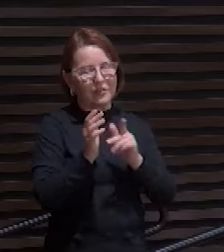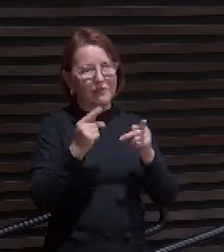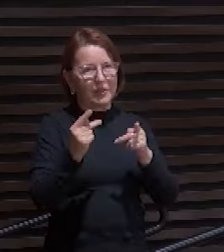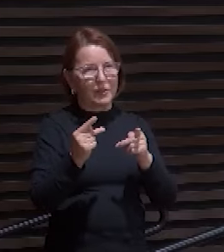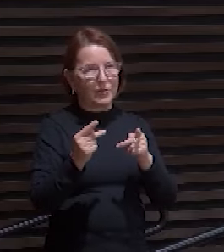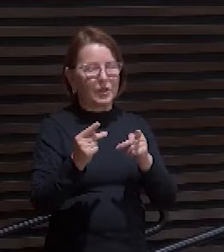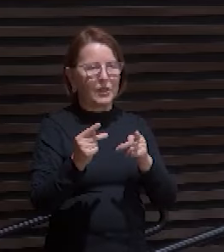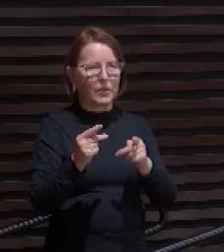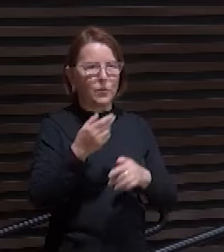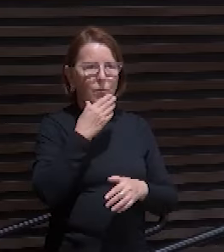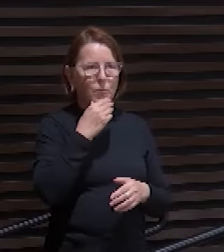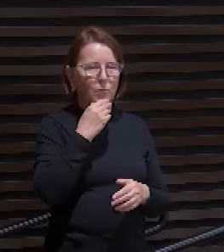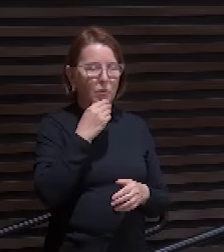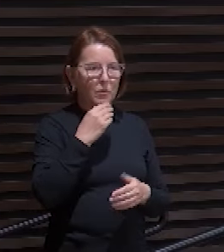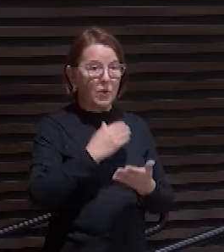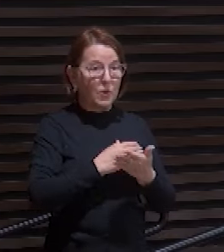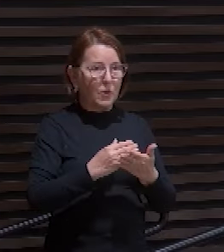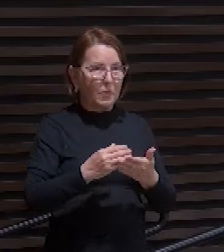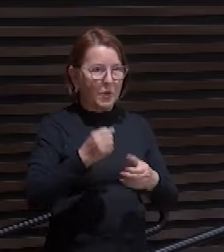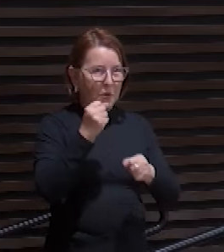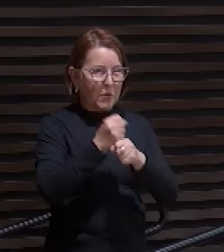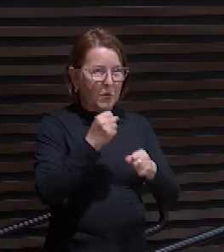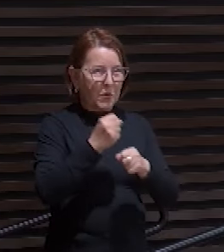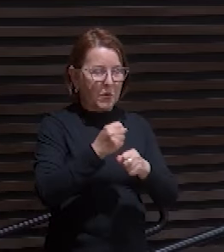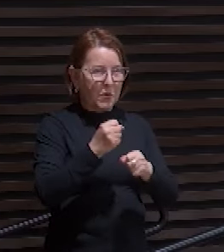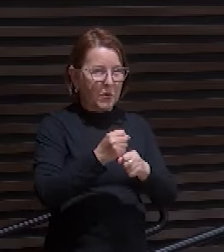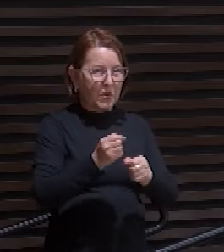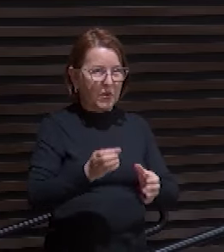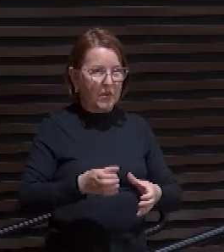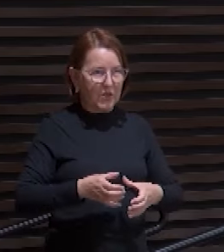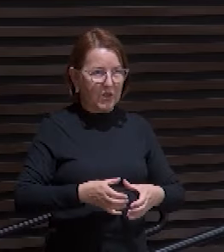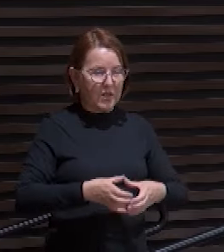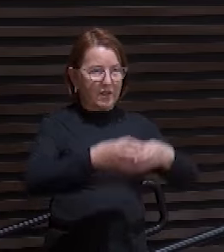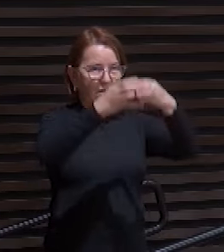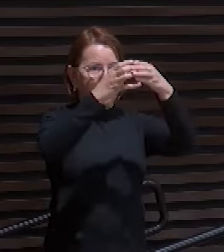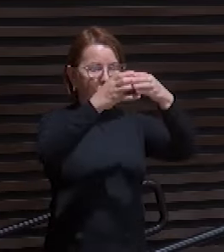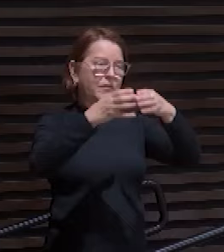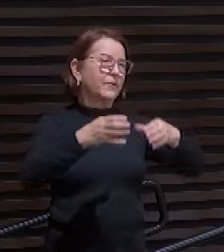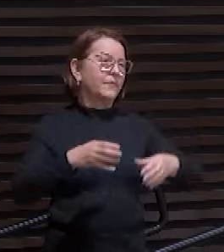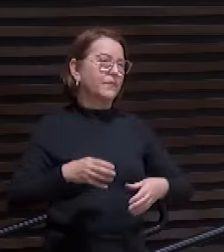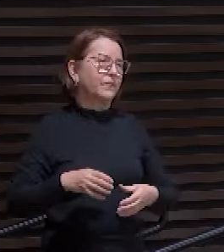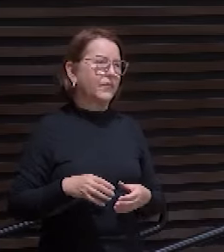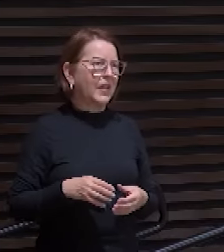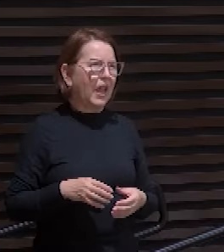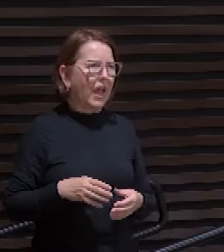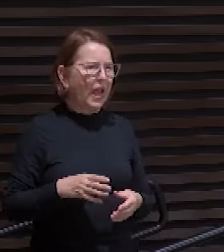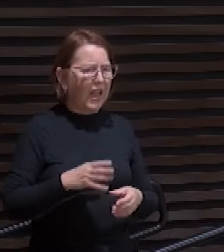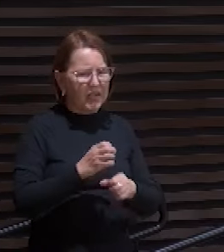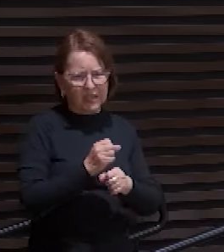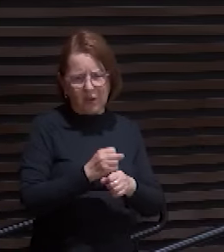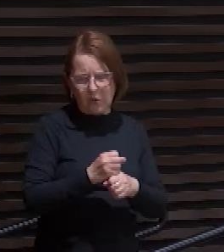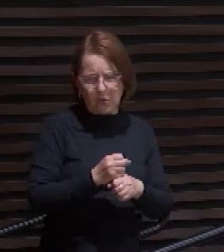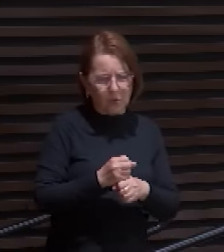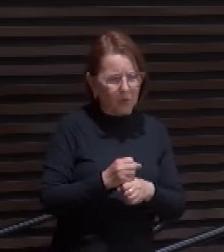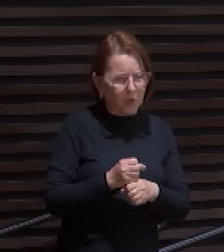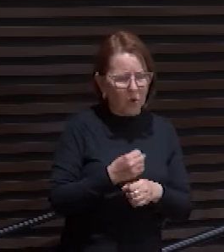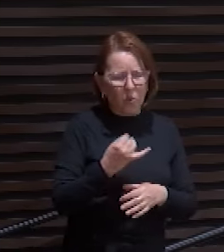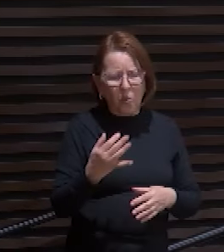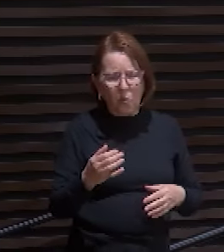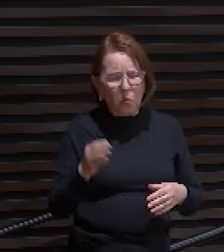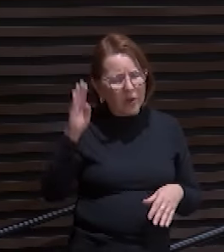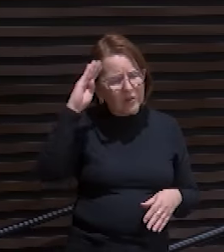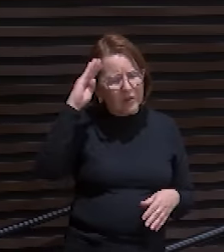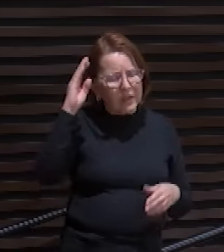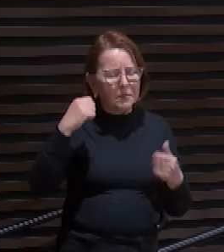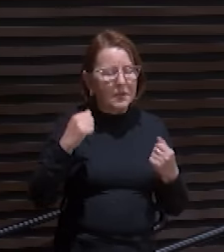foi ver. E o rei que foi sair numa guerra, e ele calculou se com tantos soldados ele ia enfrentar um.